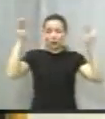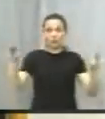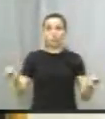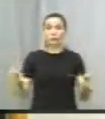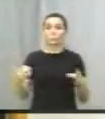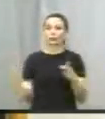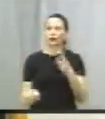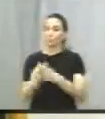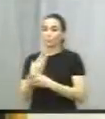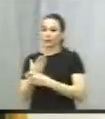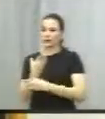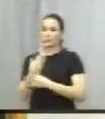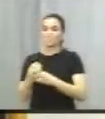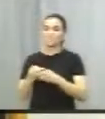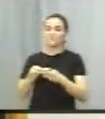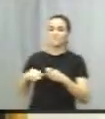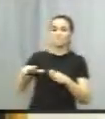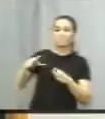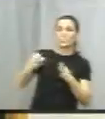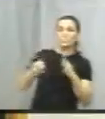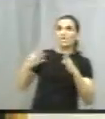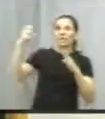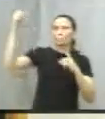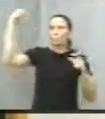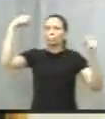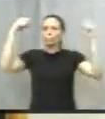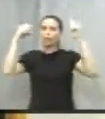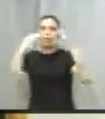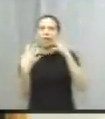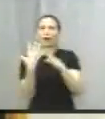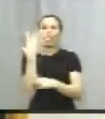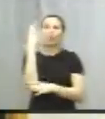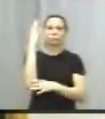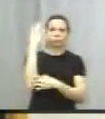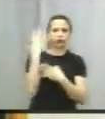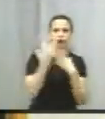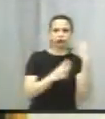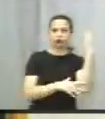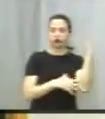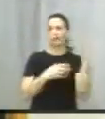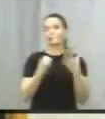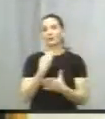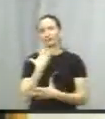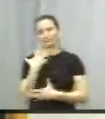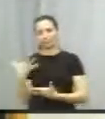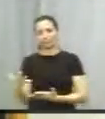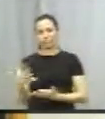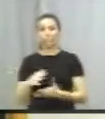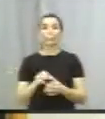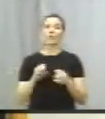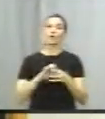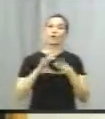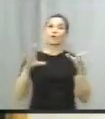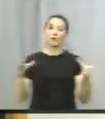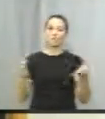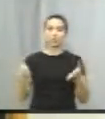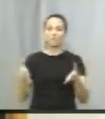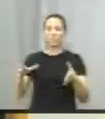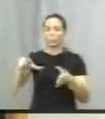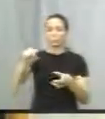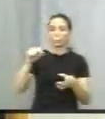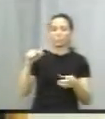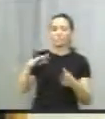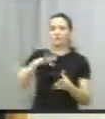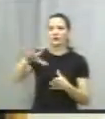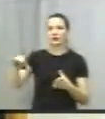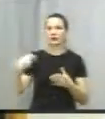livre. E, então, nós vamos, nos próximos períodos, fazer as andanças aí com a Secretaria do Meio Ambiente para escolher essa área que